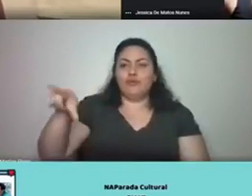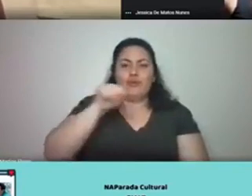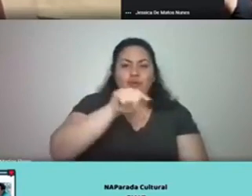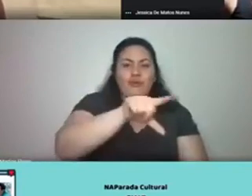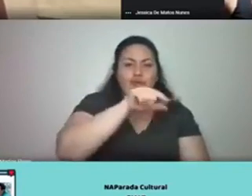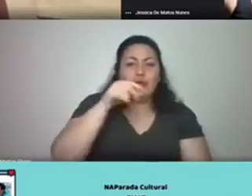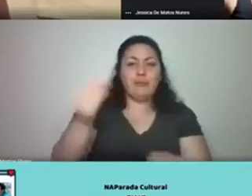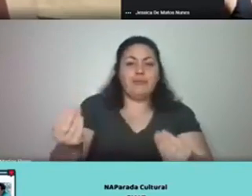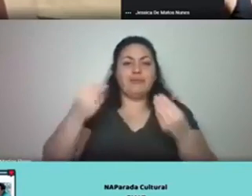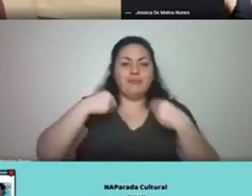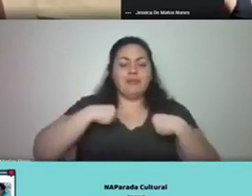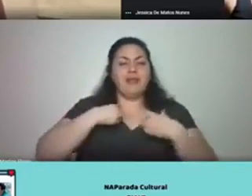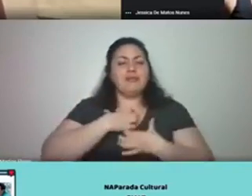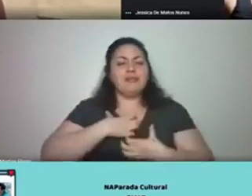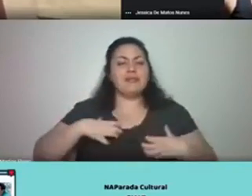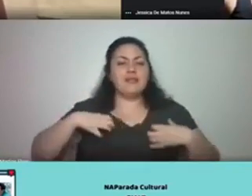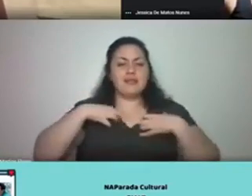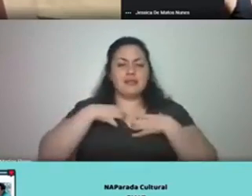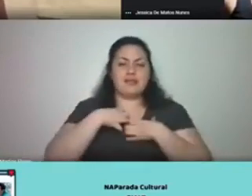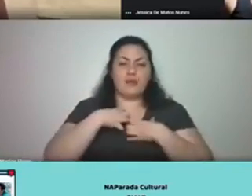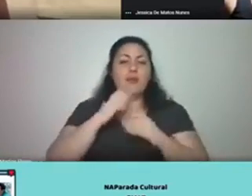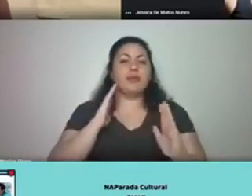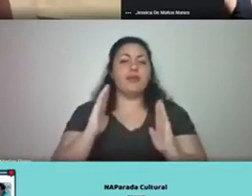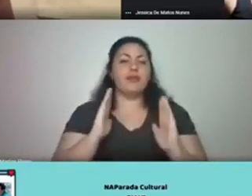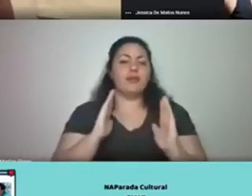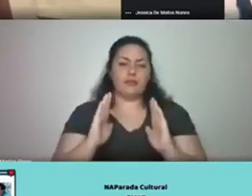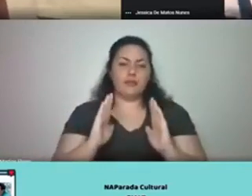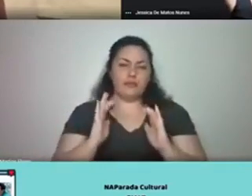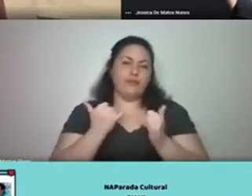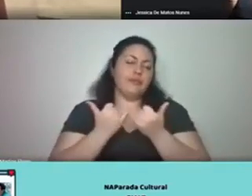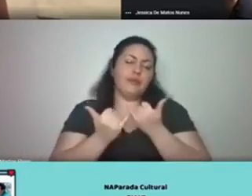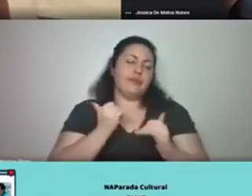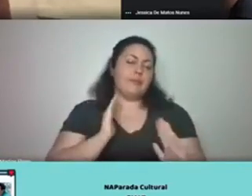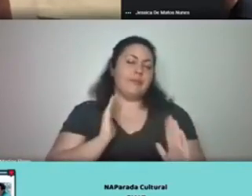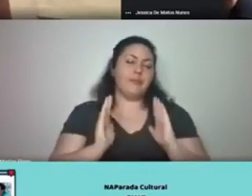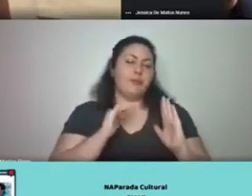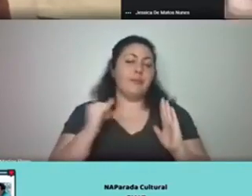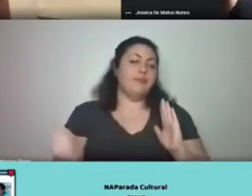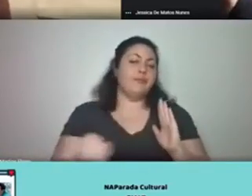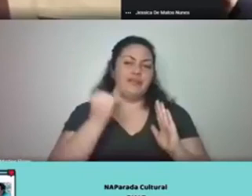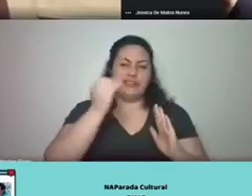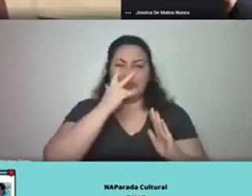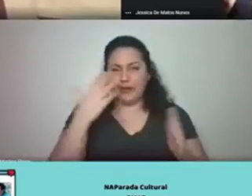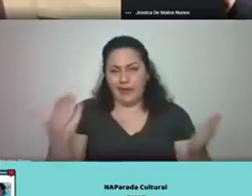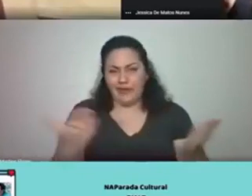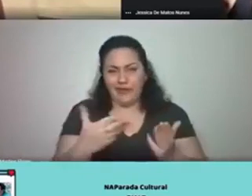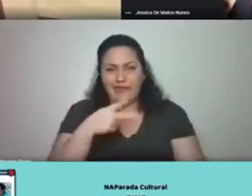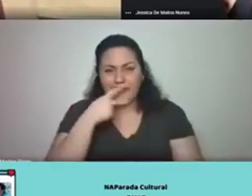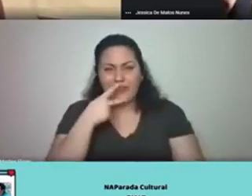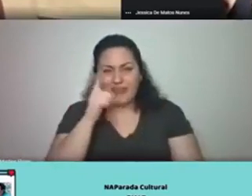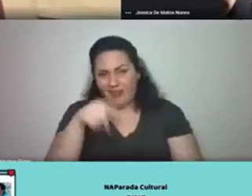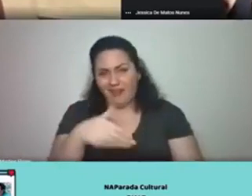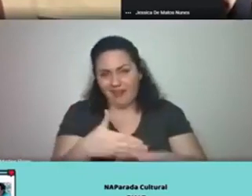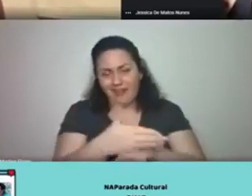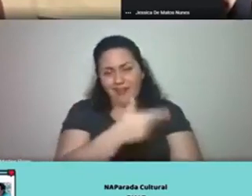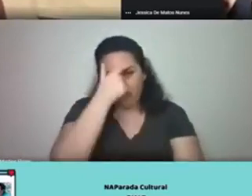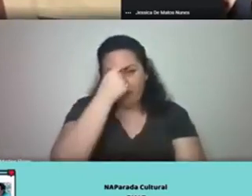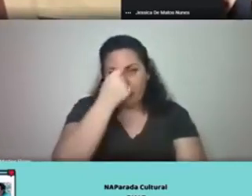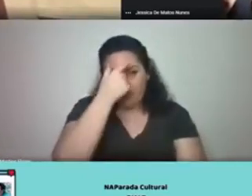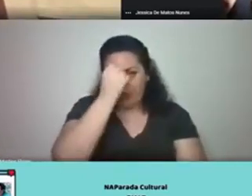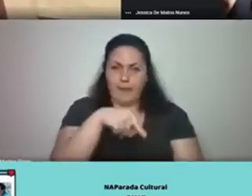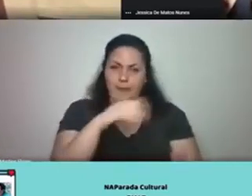sensações em determinados momentos e principalmente em fases importantes, como também que nós estamos falando aqui, que é a entrada da faculdade,